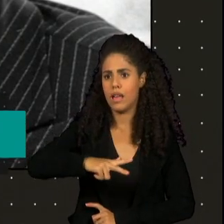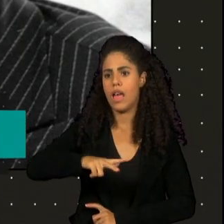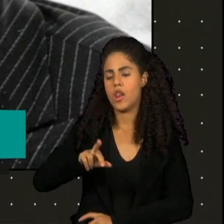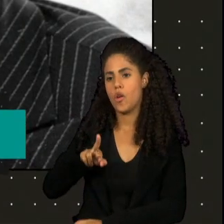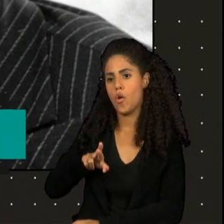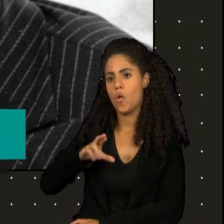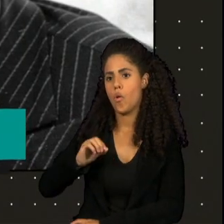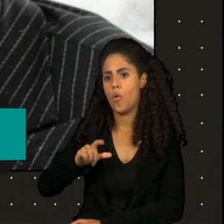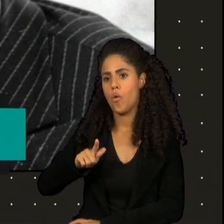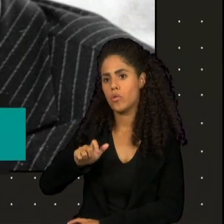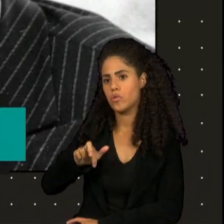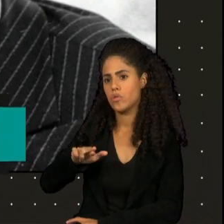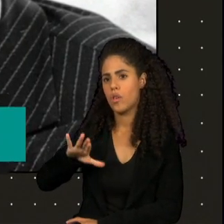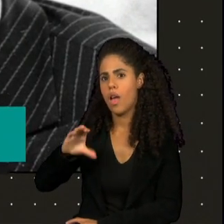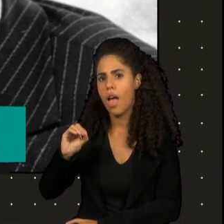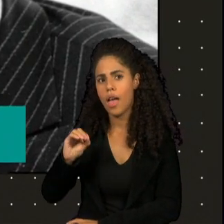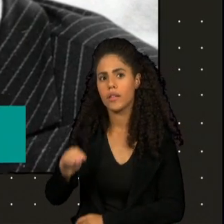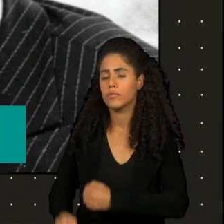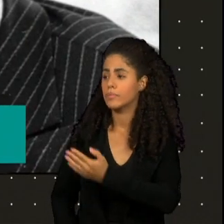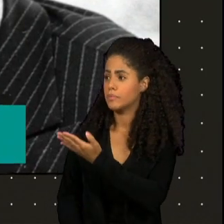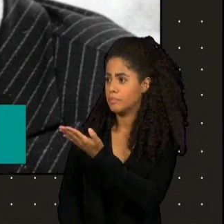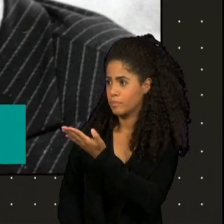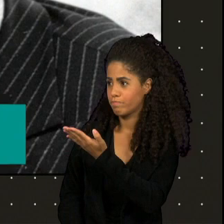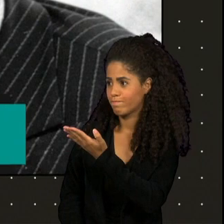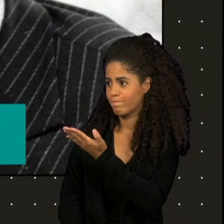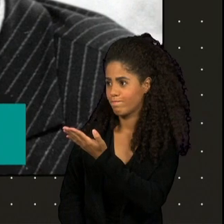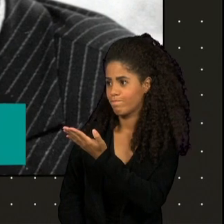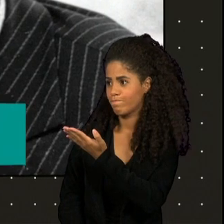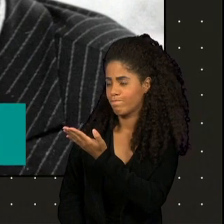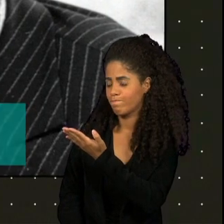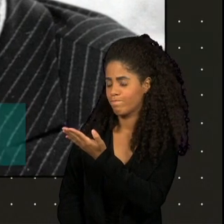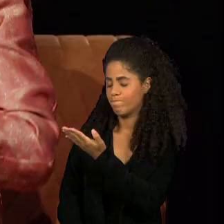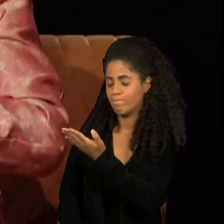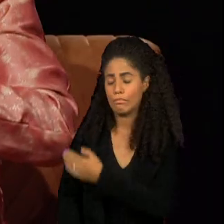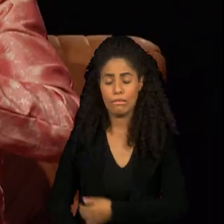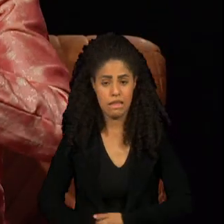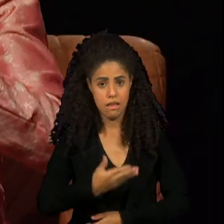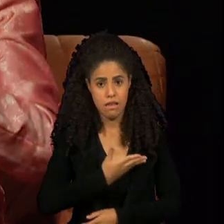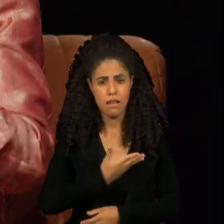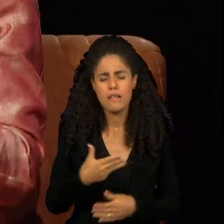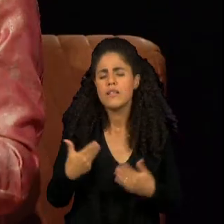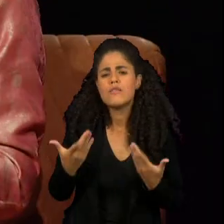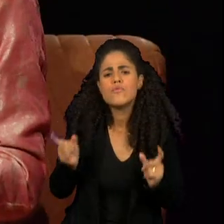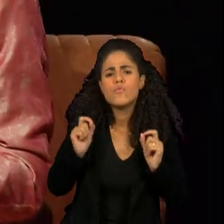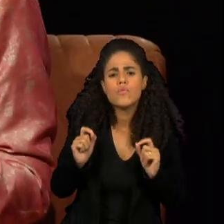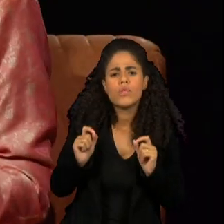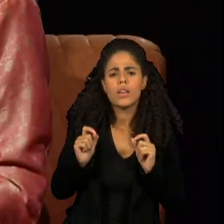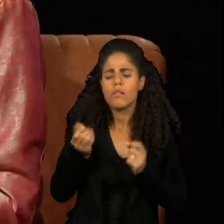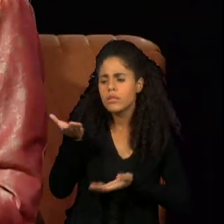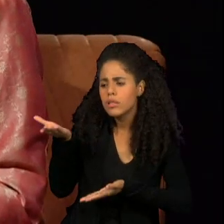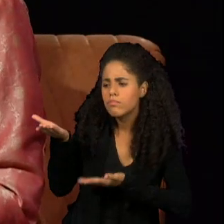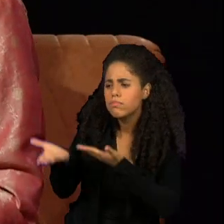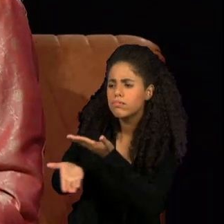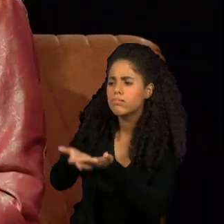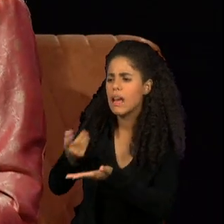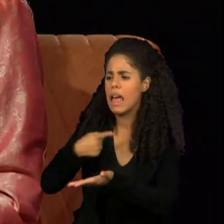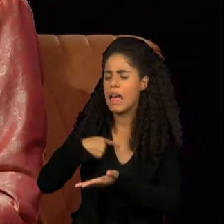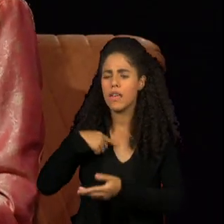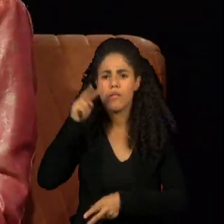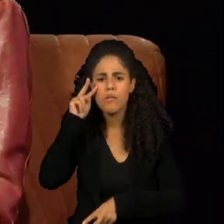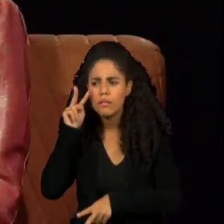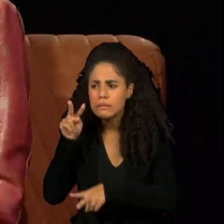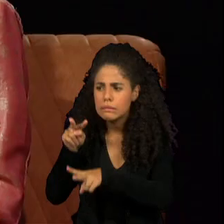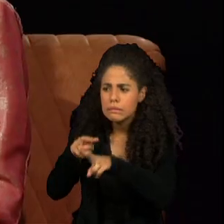Rogério e a mim. Então, no meio disso tudo, houve esse reconhecimento. Eu ia